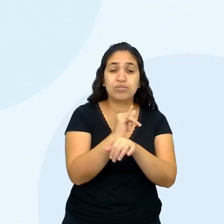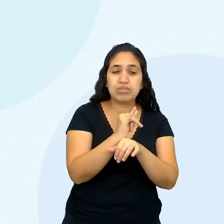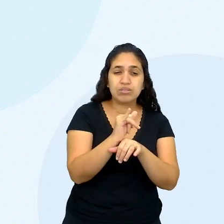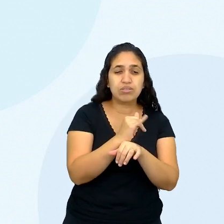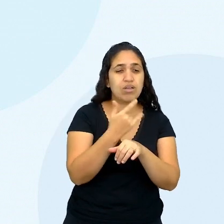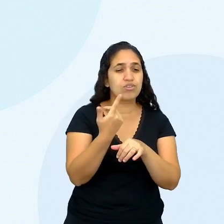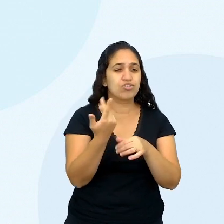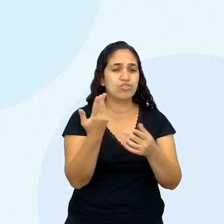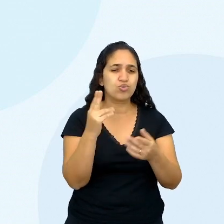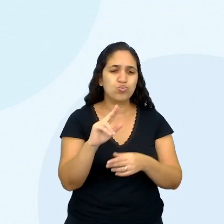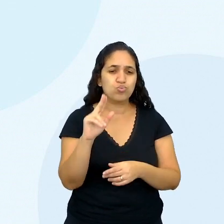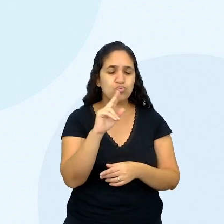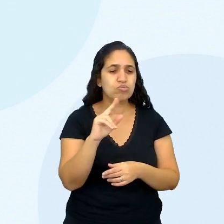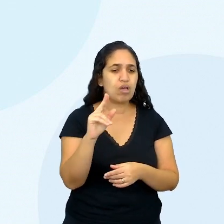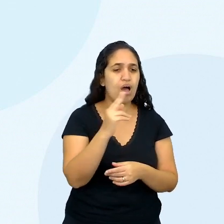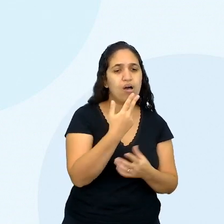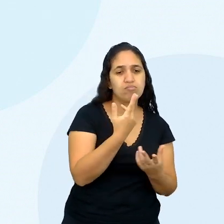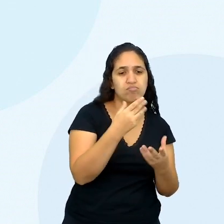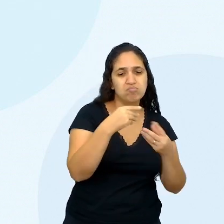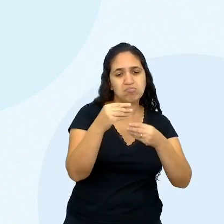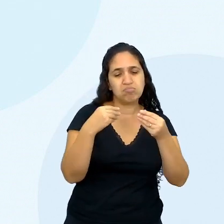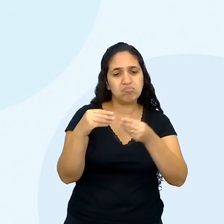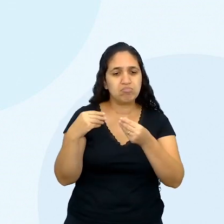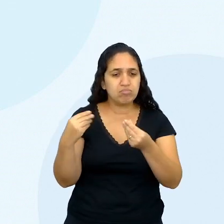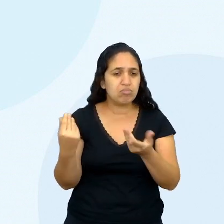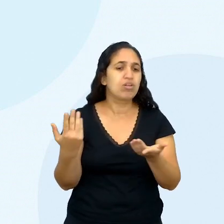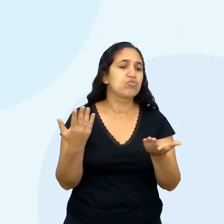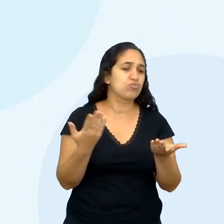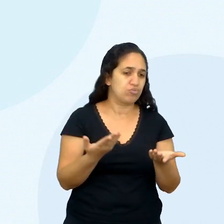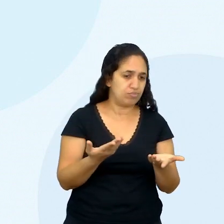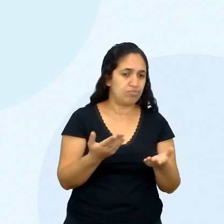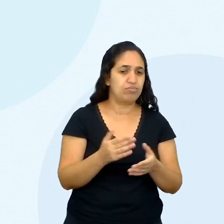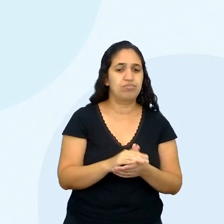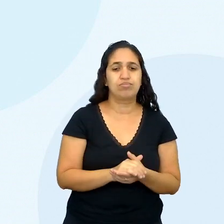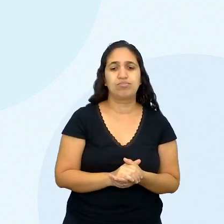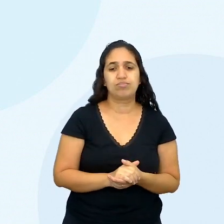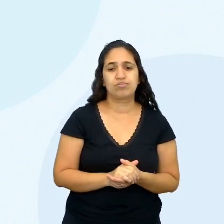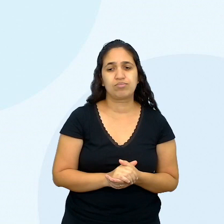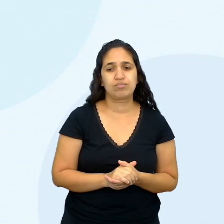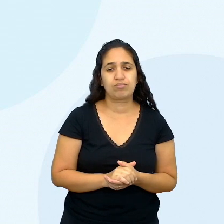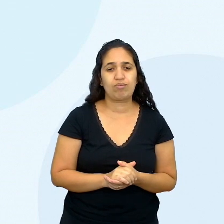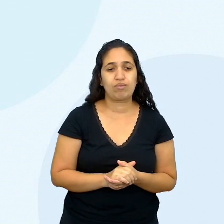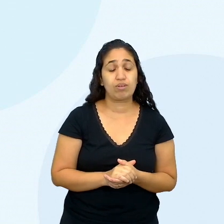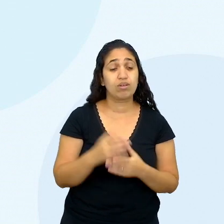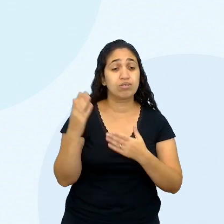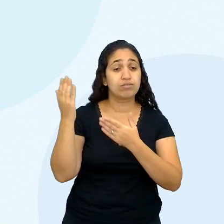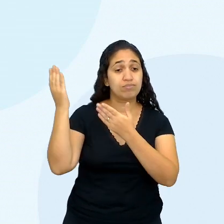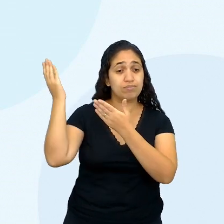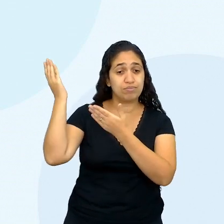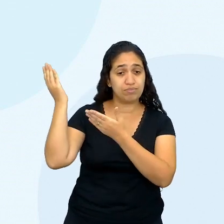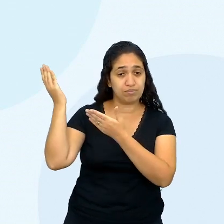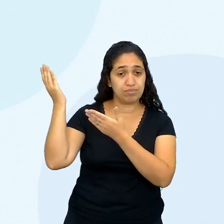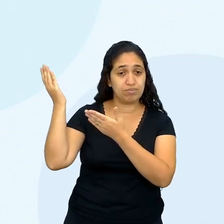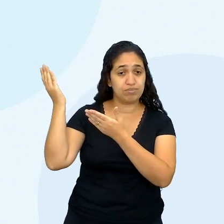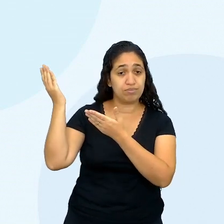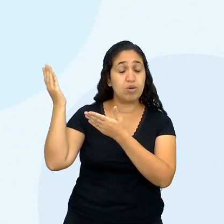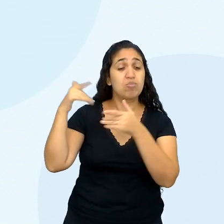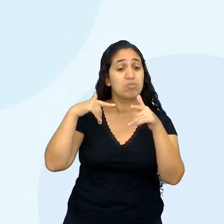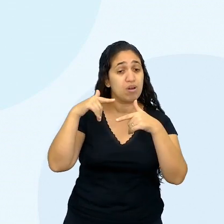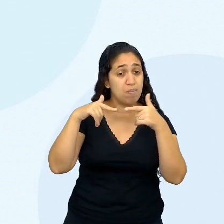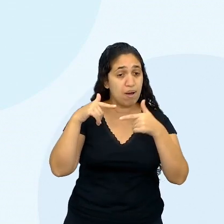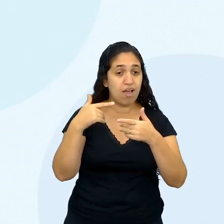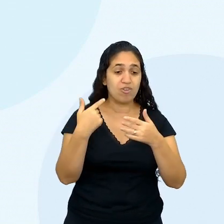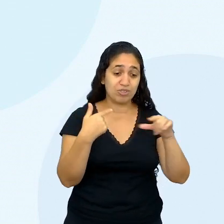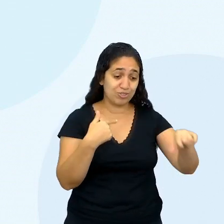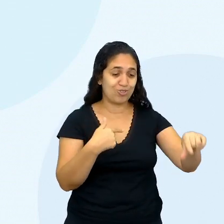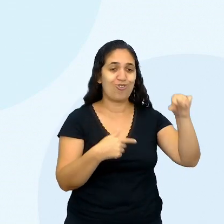menos abusiva esses derivados de petróleo e também combustíveis fósseis, né? Então, esse é um trabalho que foi